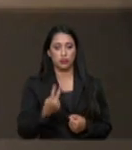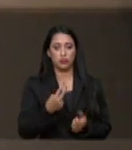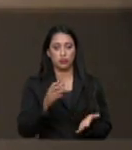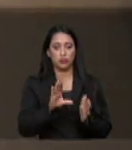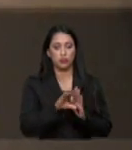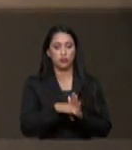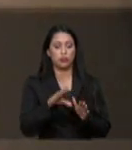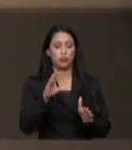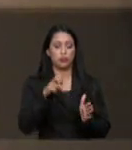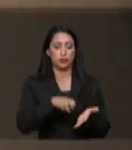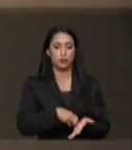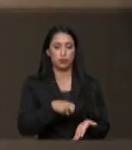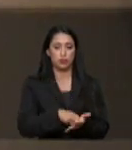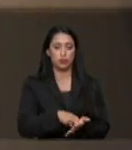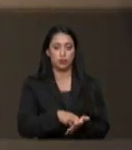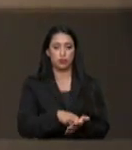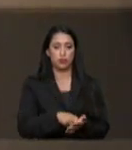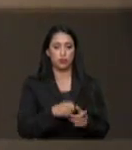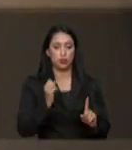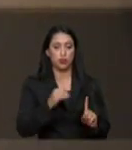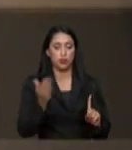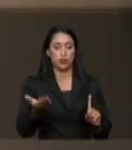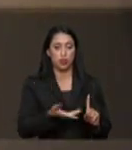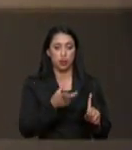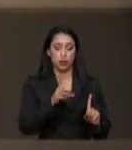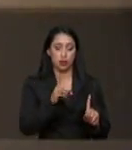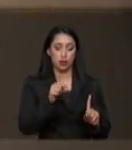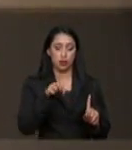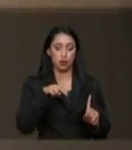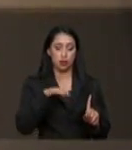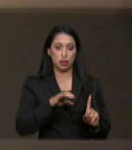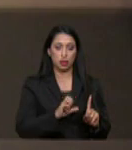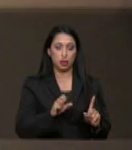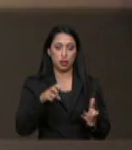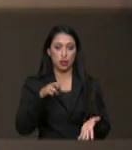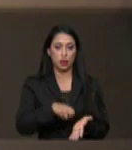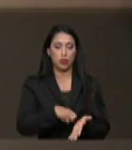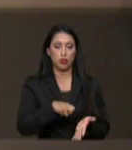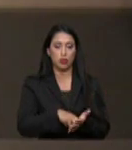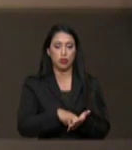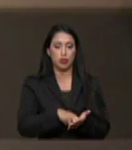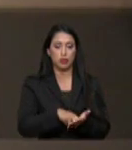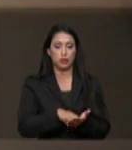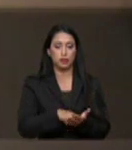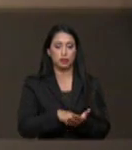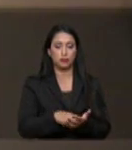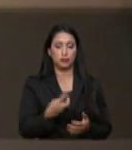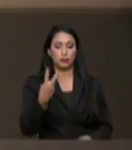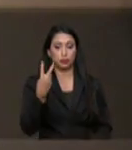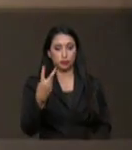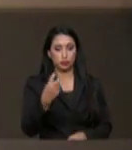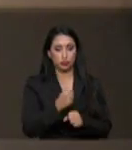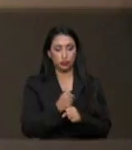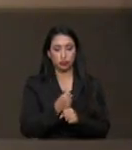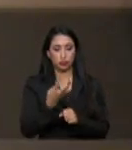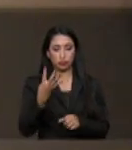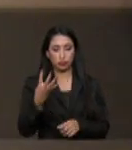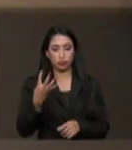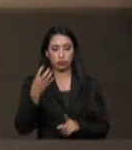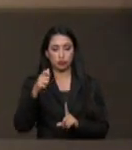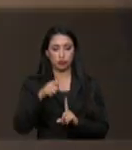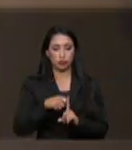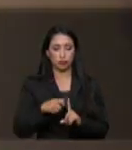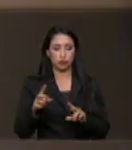Penal condenar o réu Daniel Lúcio da Silveira a pena de 2 anos e 4